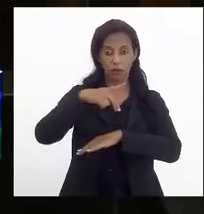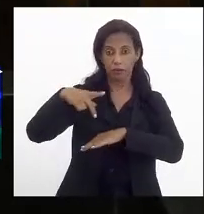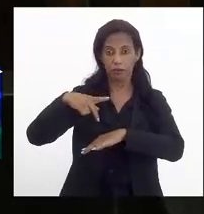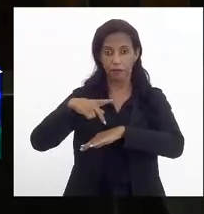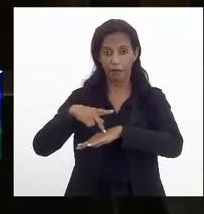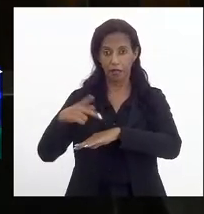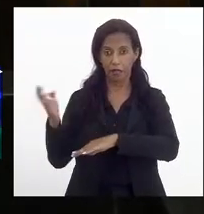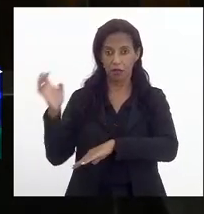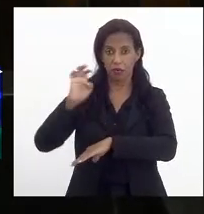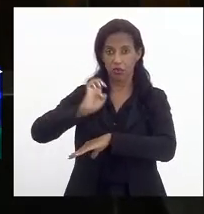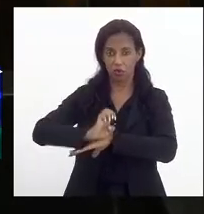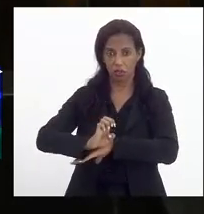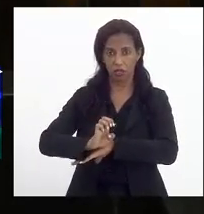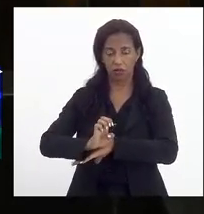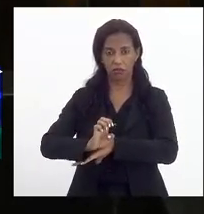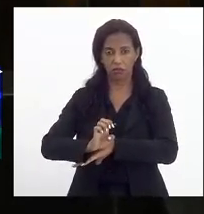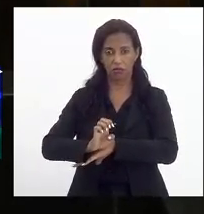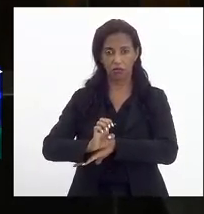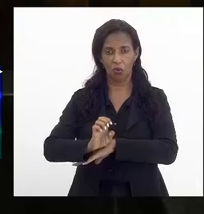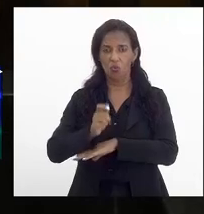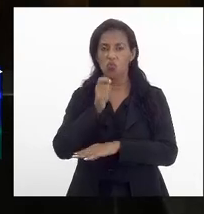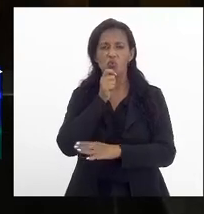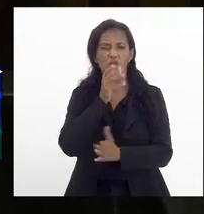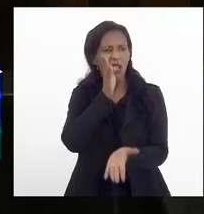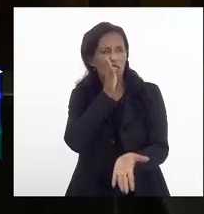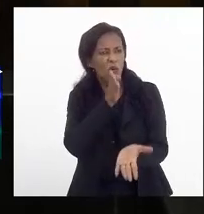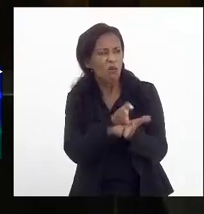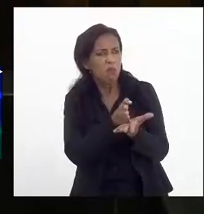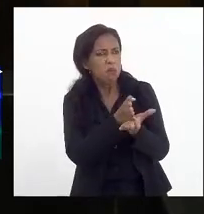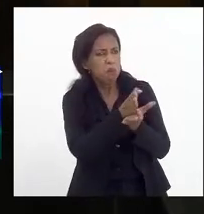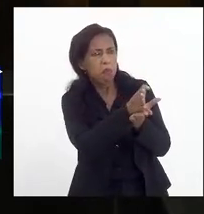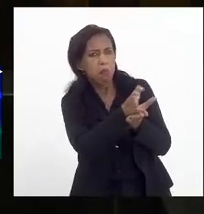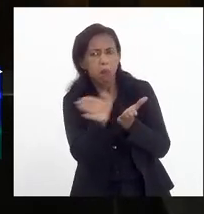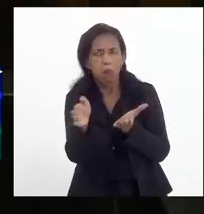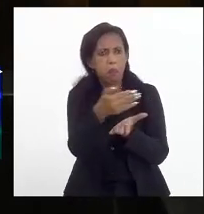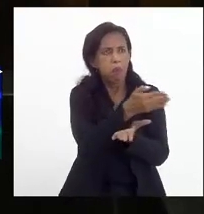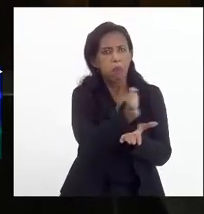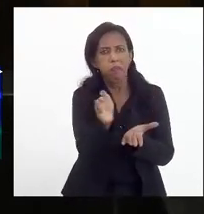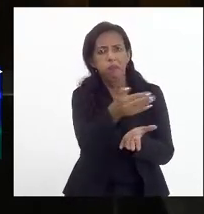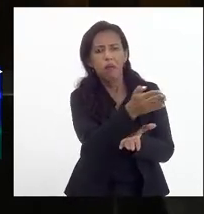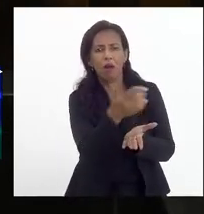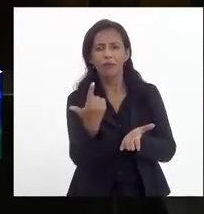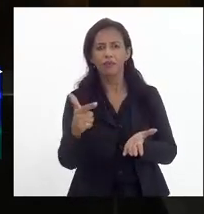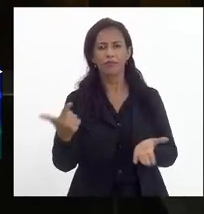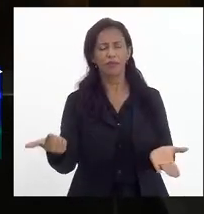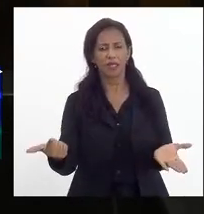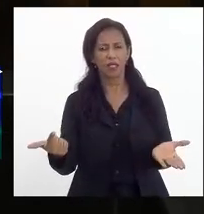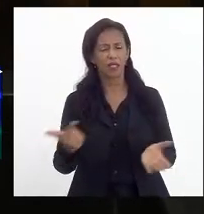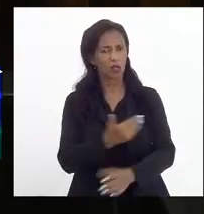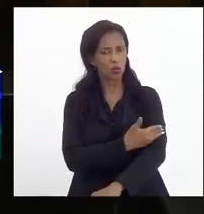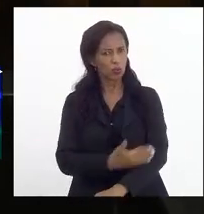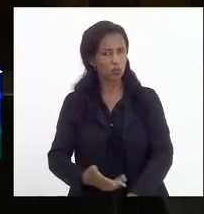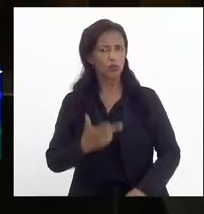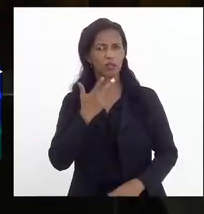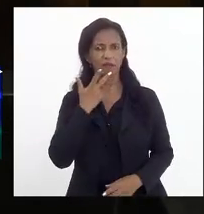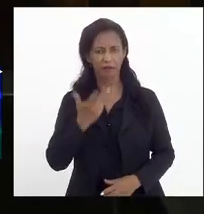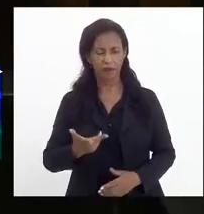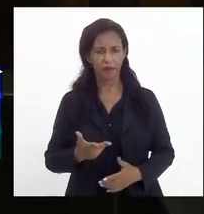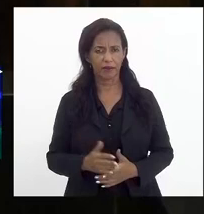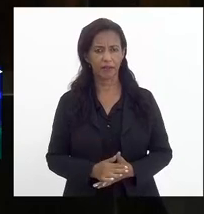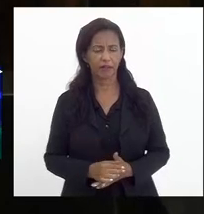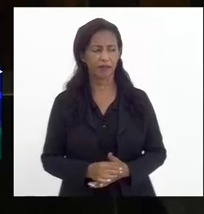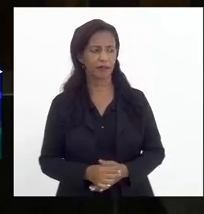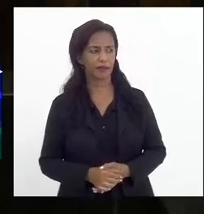e um estado sem rumo sem rumo e costuma-se dizer